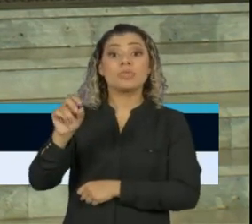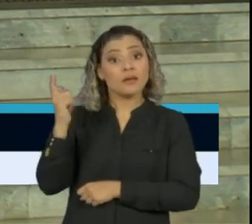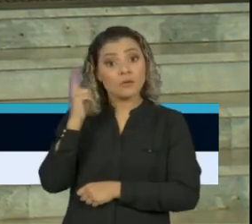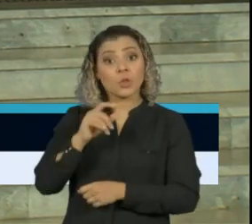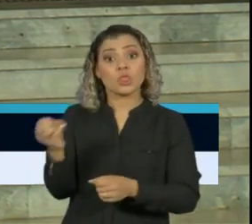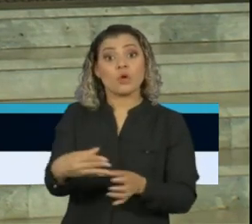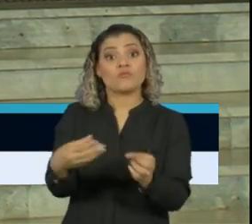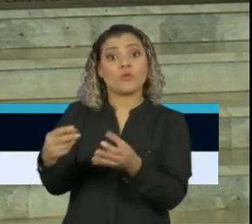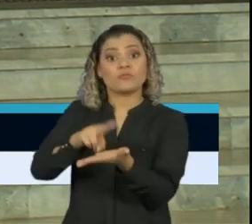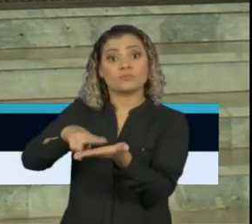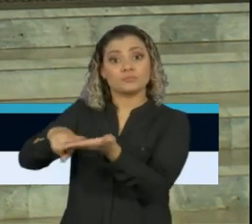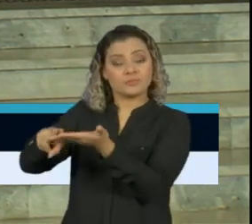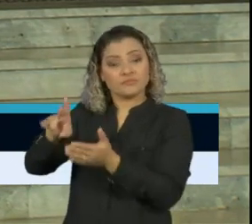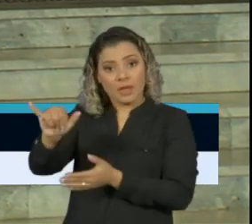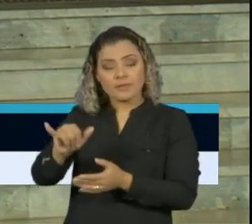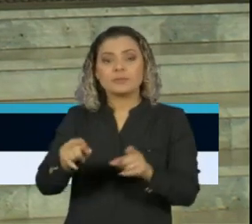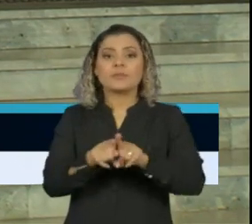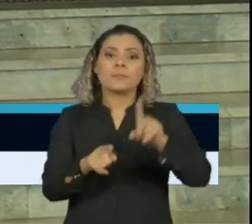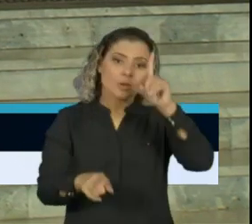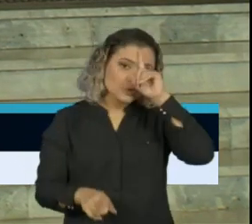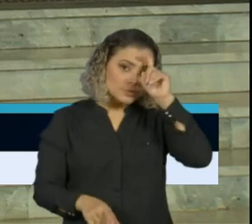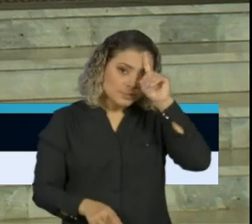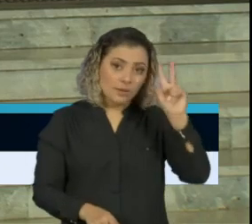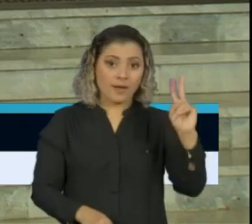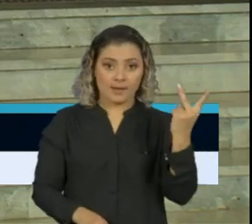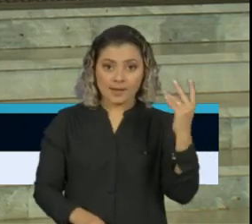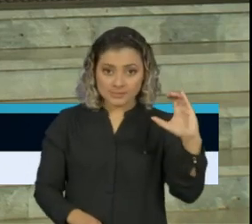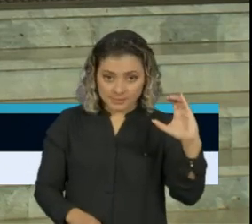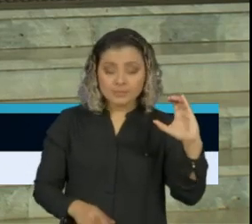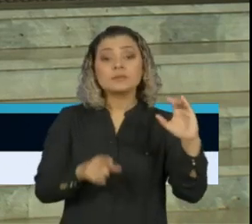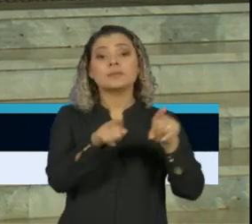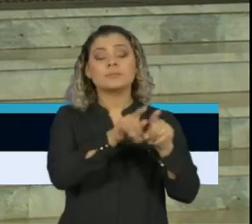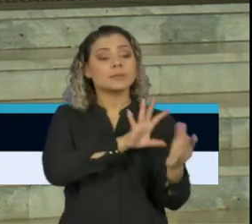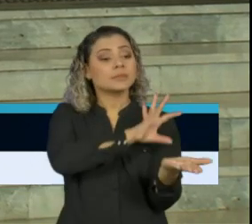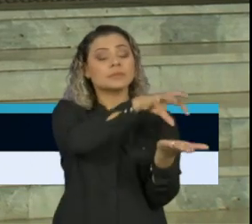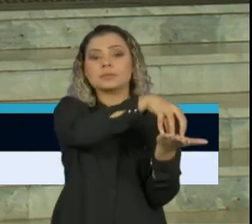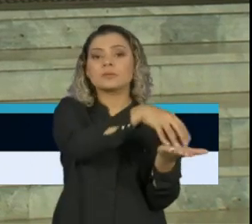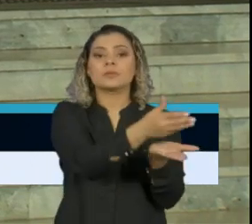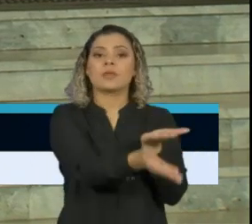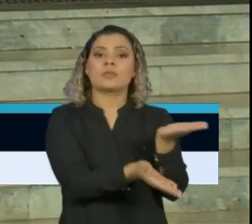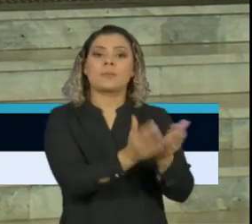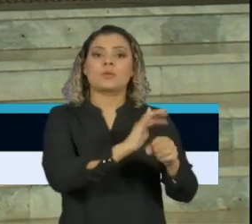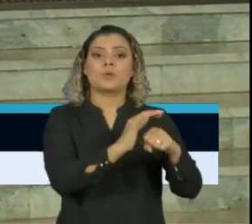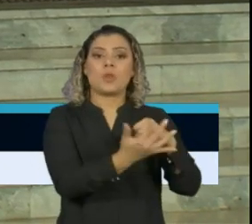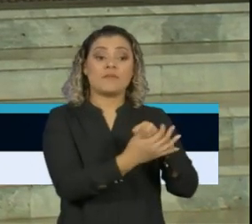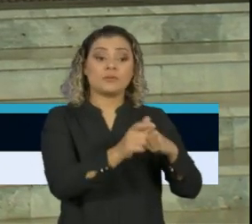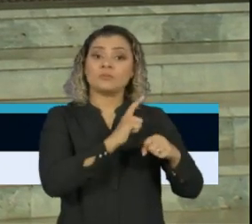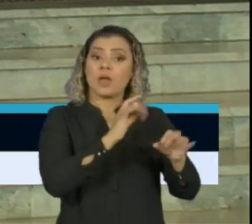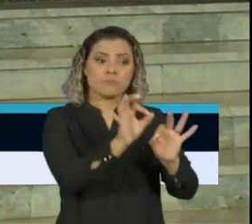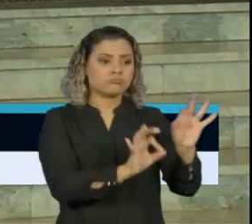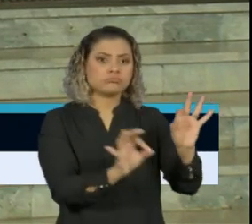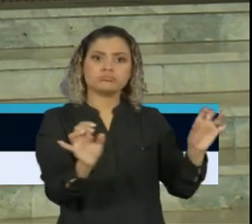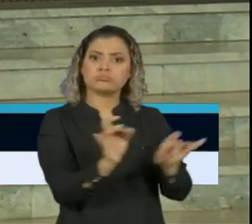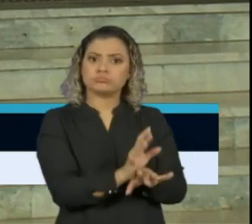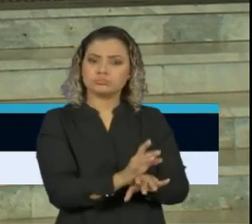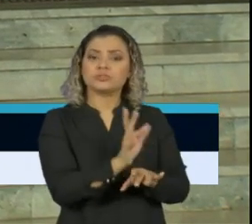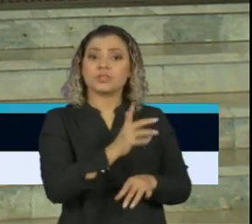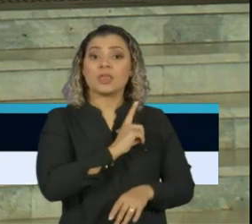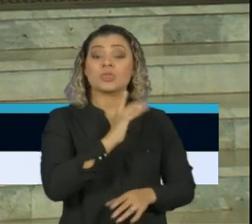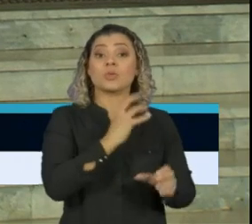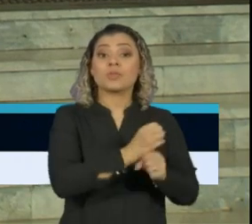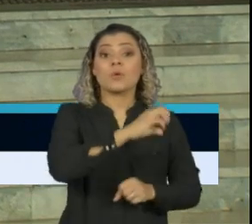das Clínicas disponibilizou o seu Instituto Central para o tratamento do coronavírus. São 900